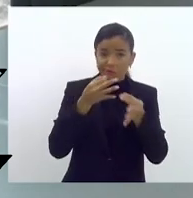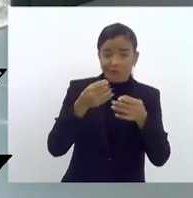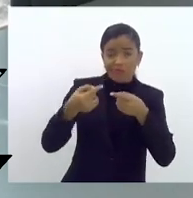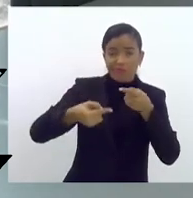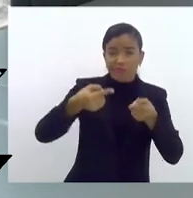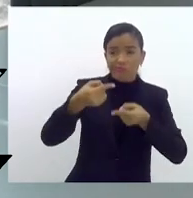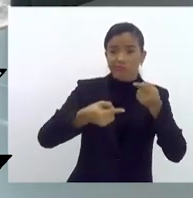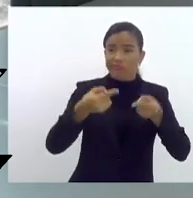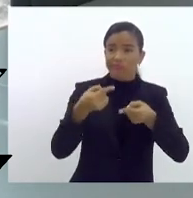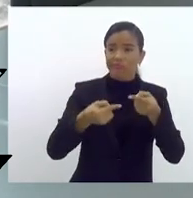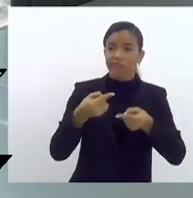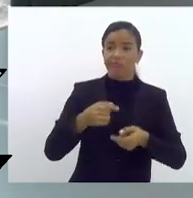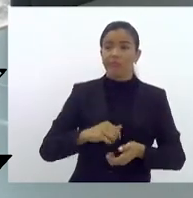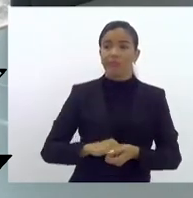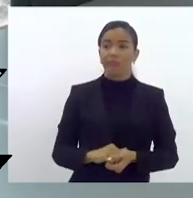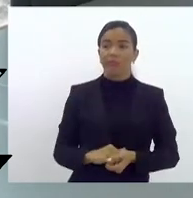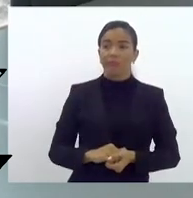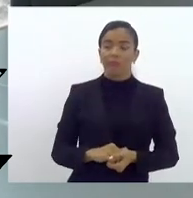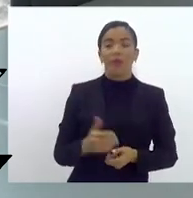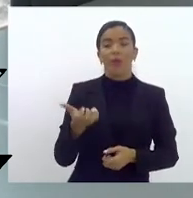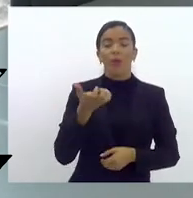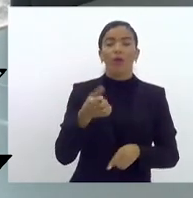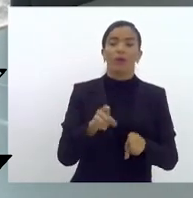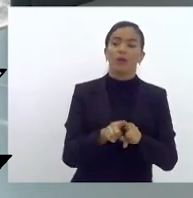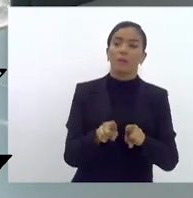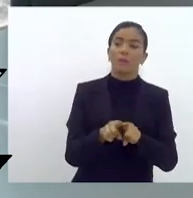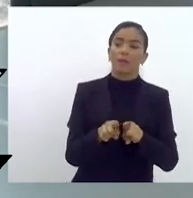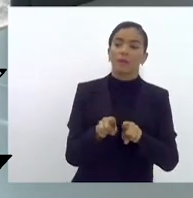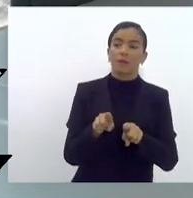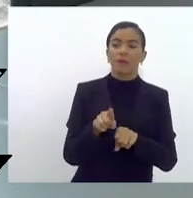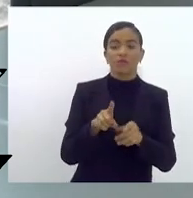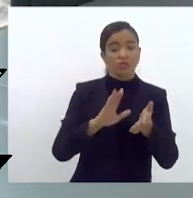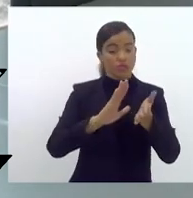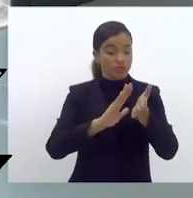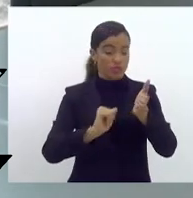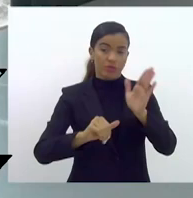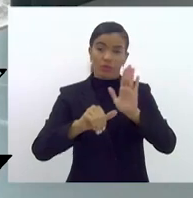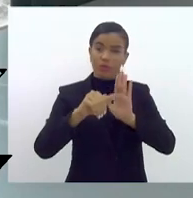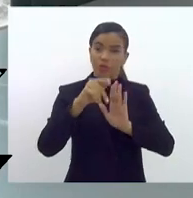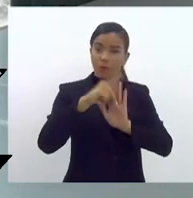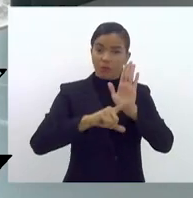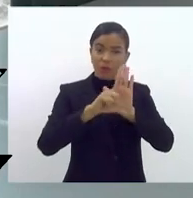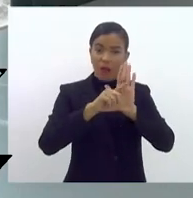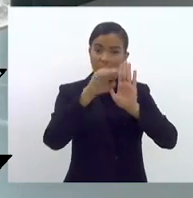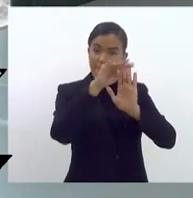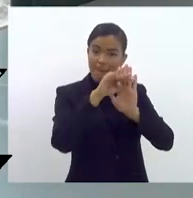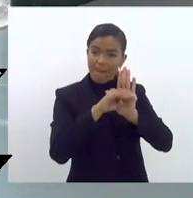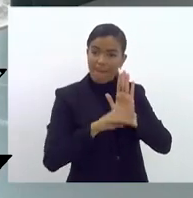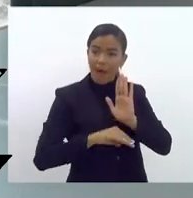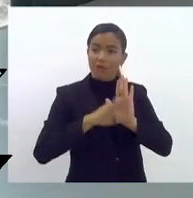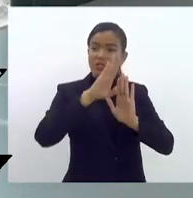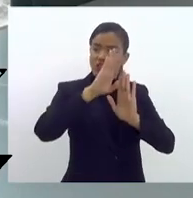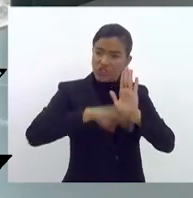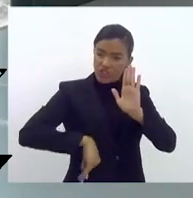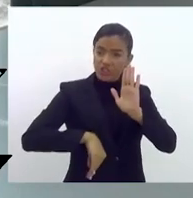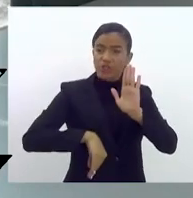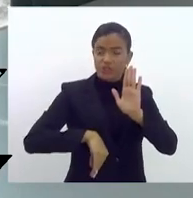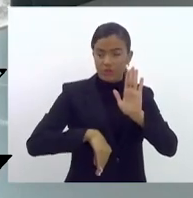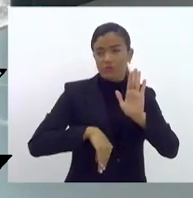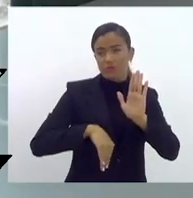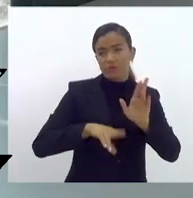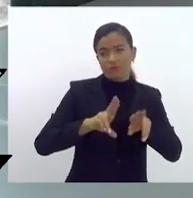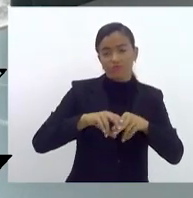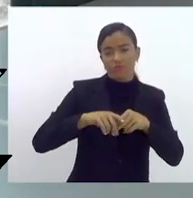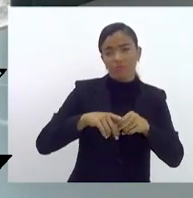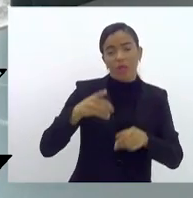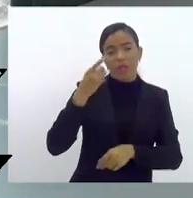questão eu queria levar a consideração que a gente faz a gente retira o projeto de pauta haja vista é essa manifestação do deputado Dr Serginho